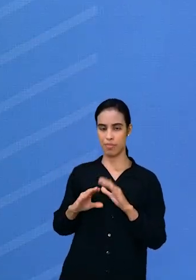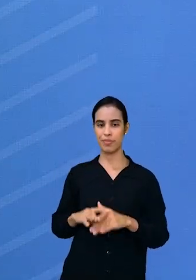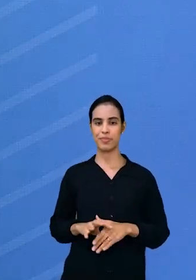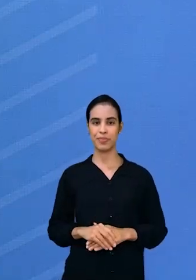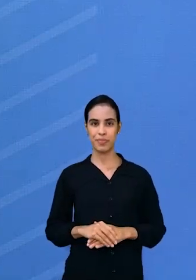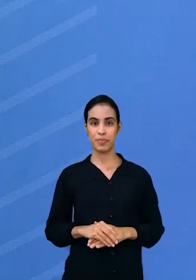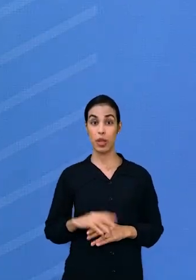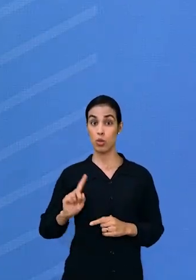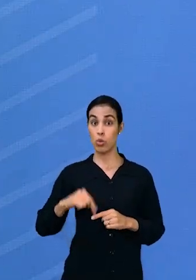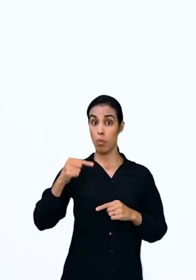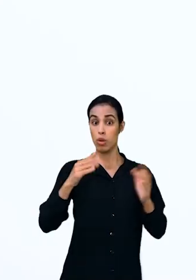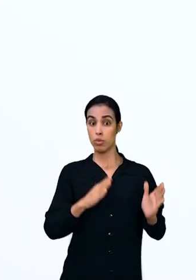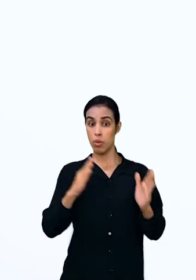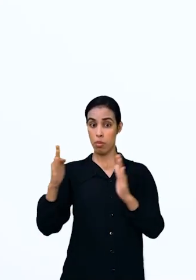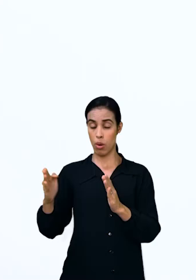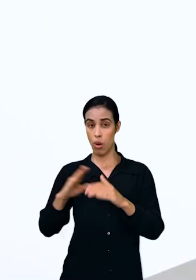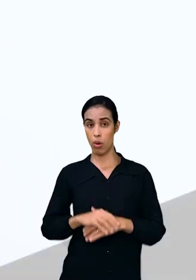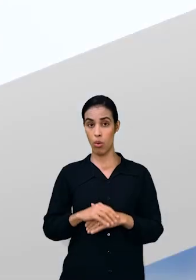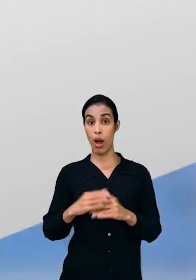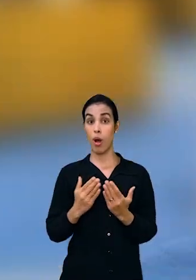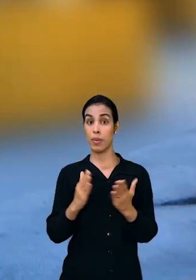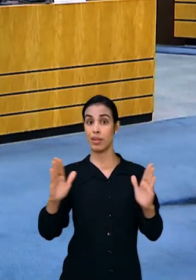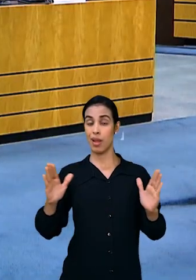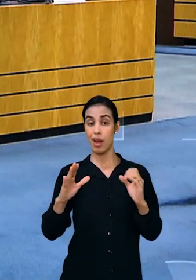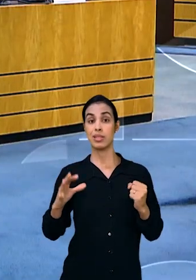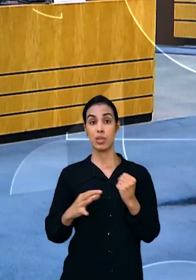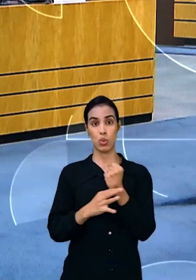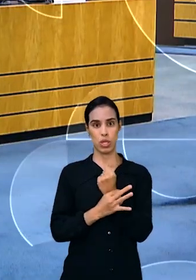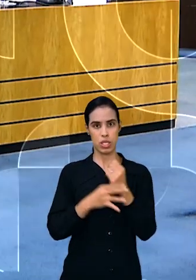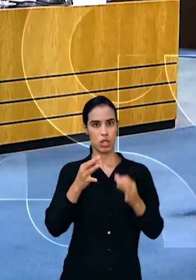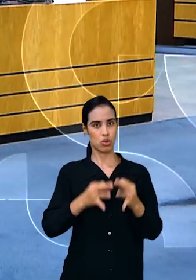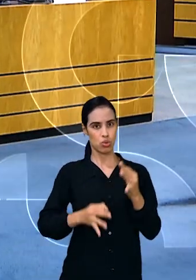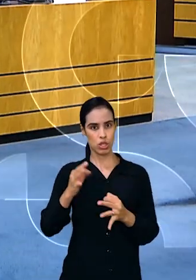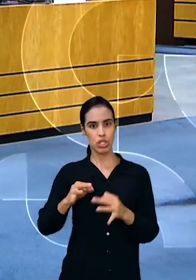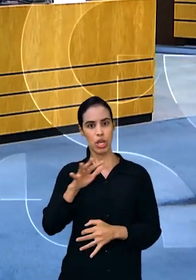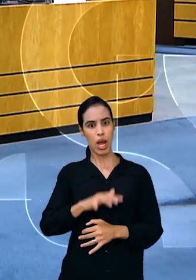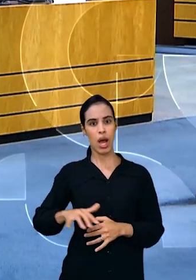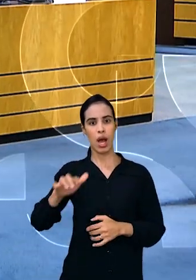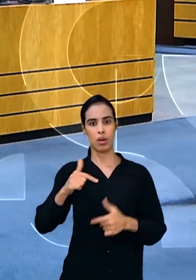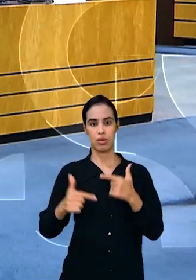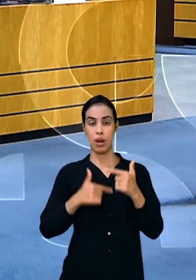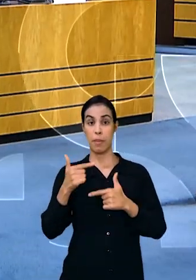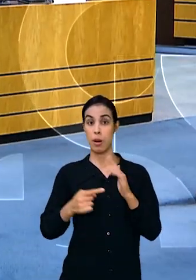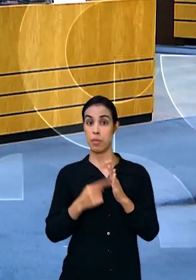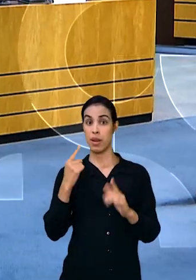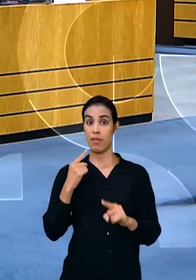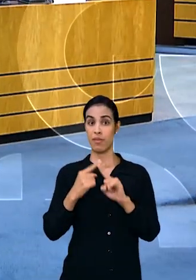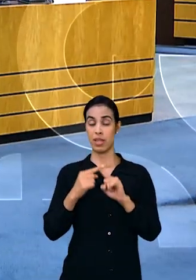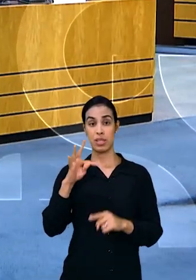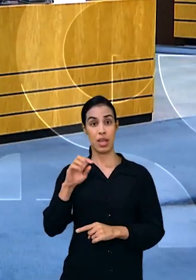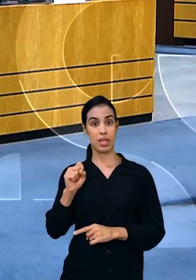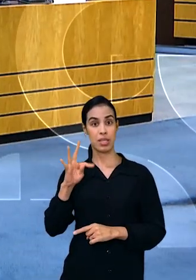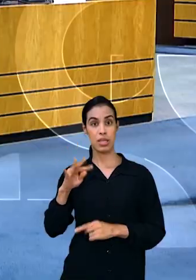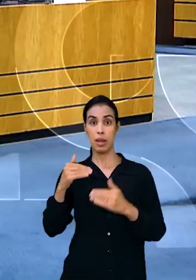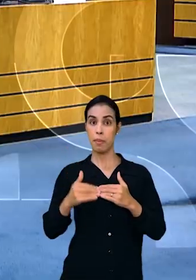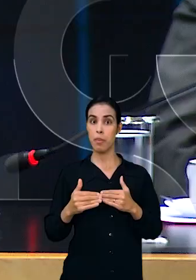podem enviar manifestações. No próximo bloco, ampliar a segurança jurídica na Justiça do Trabalho. Pela primeira vez, o TST promoveu